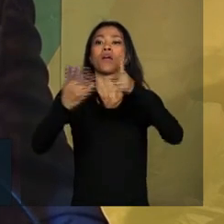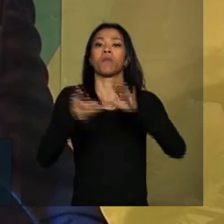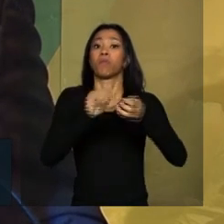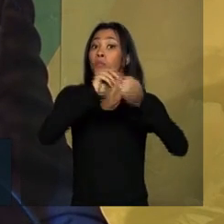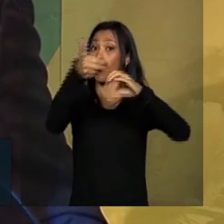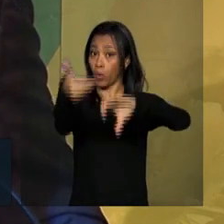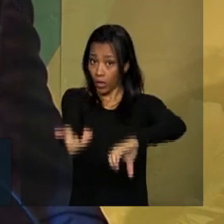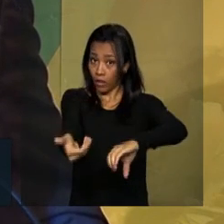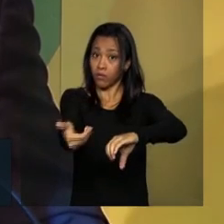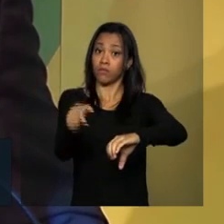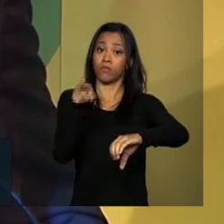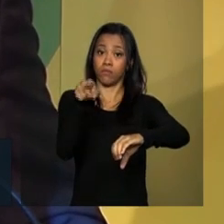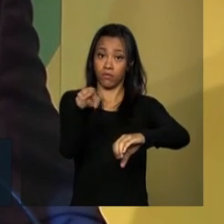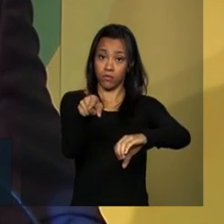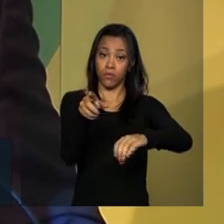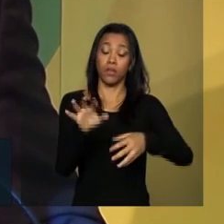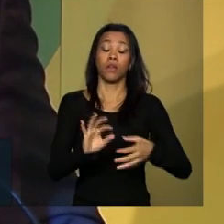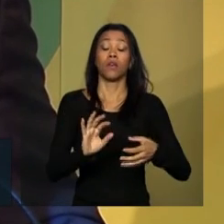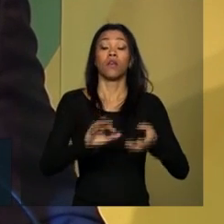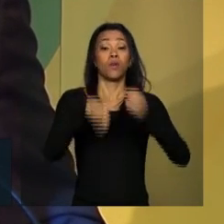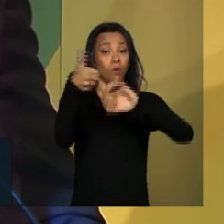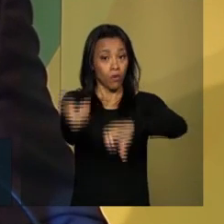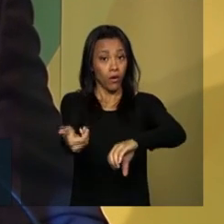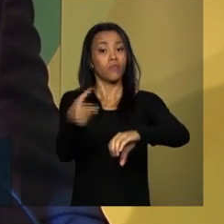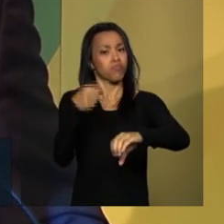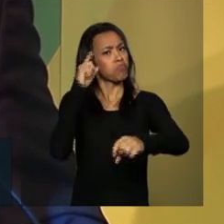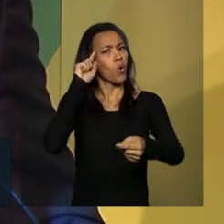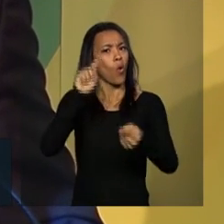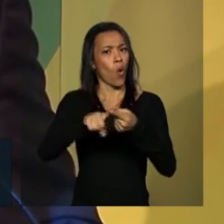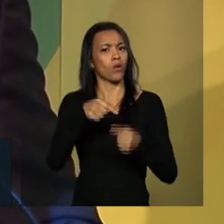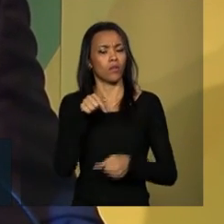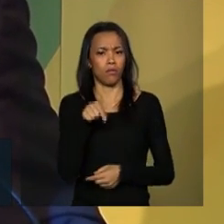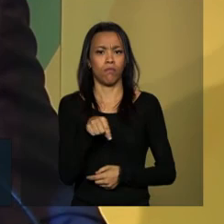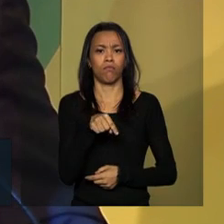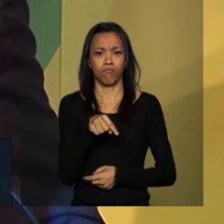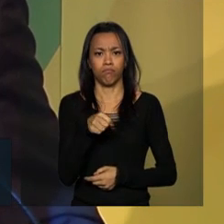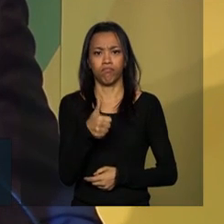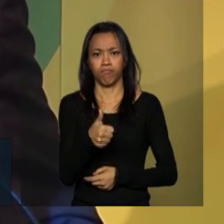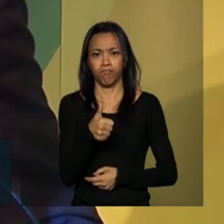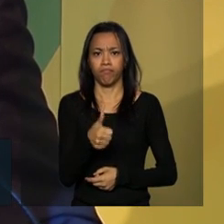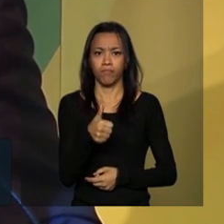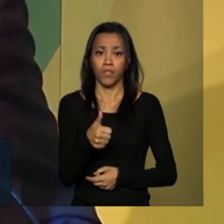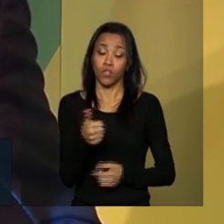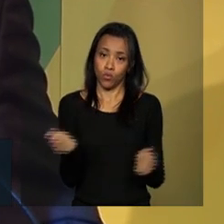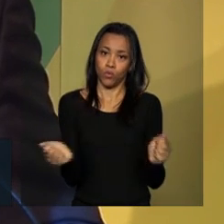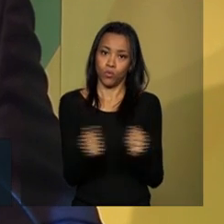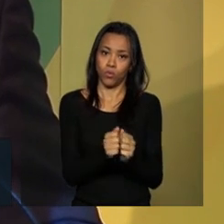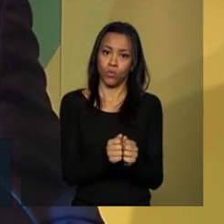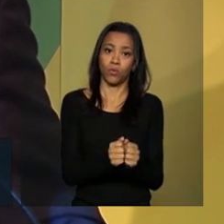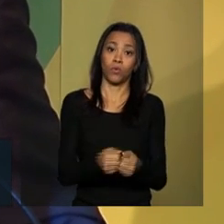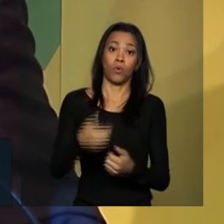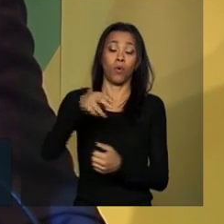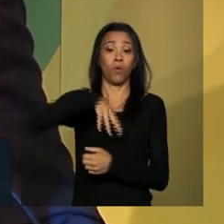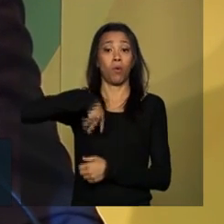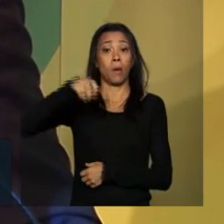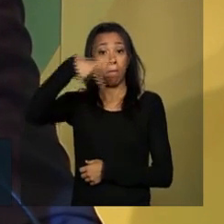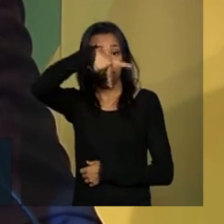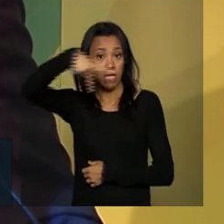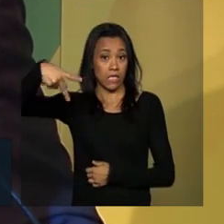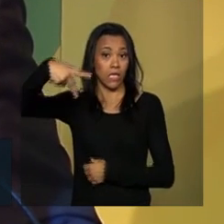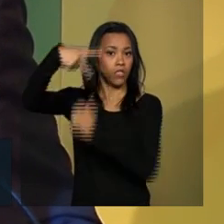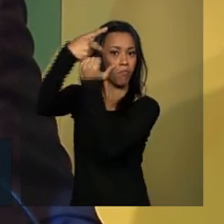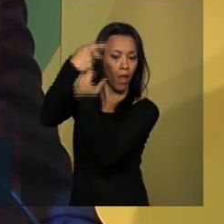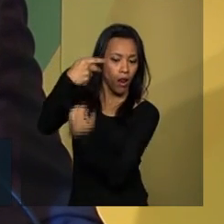projetos de lei. O Congresso tem basicamente concordado com o Poder Executivo sobre a direção dessas mudanças fiscais,